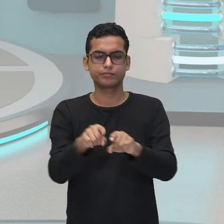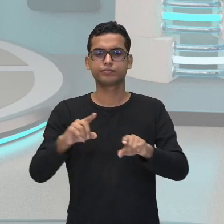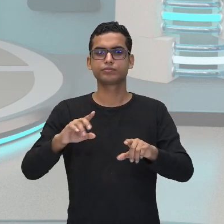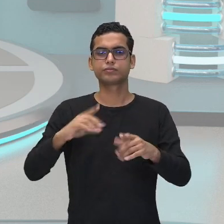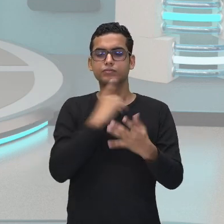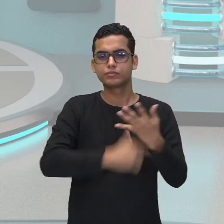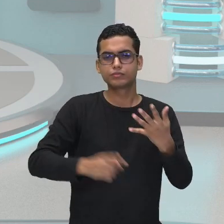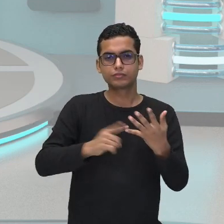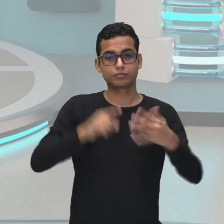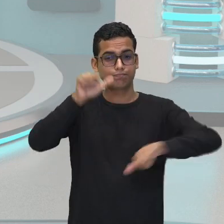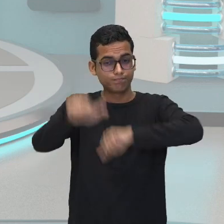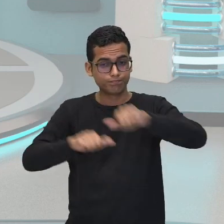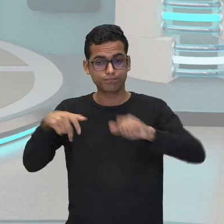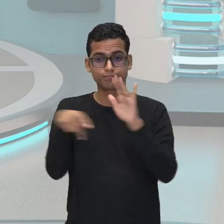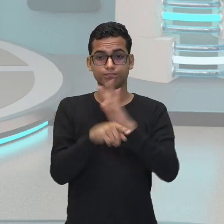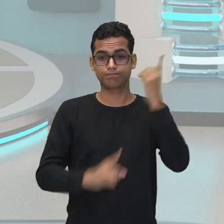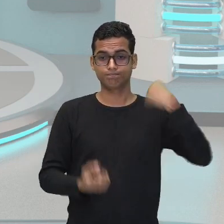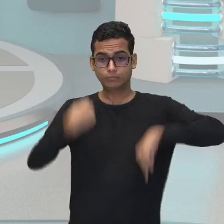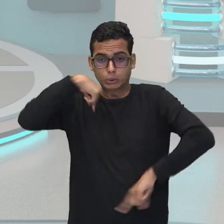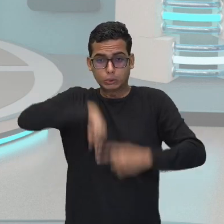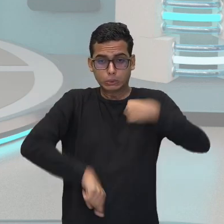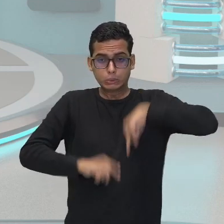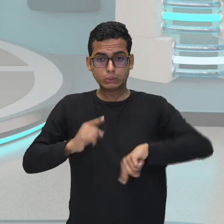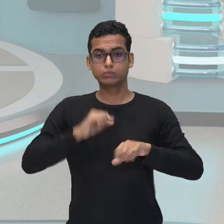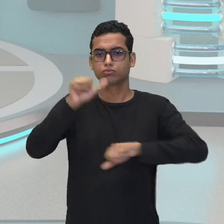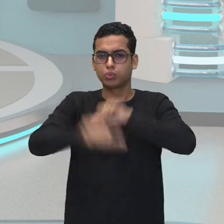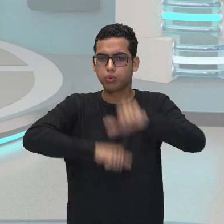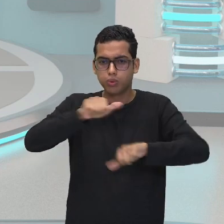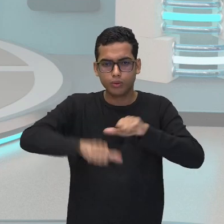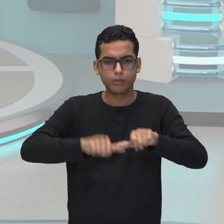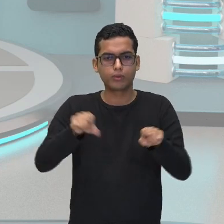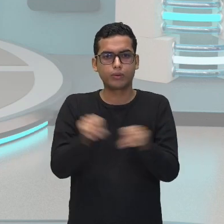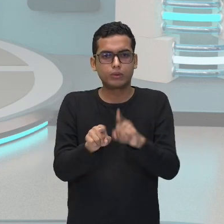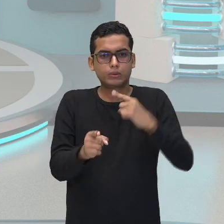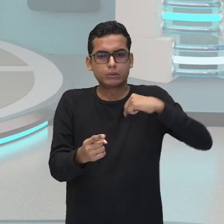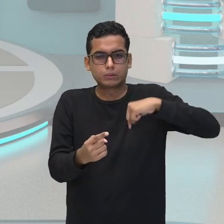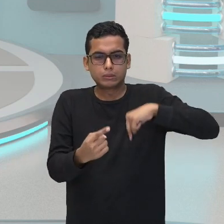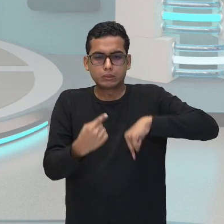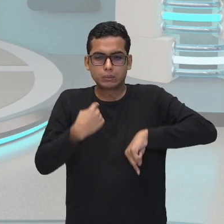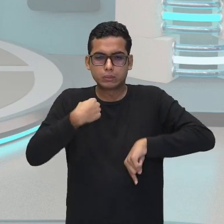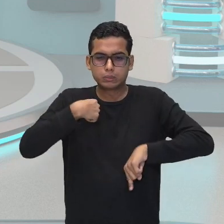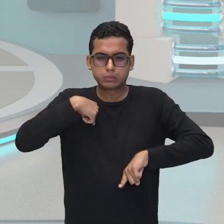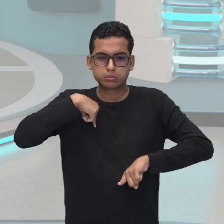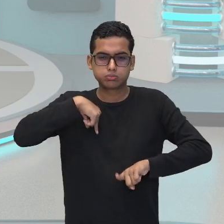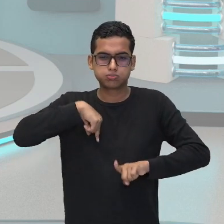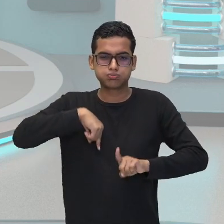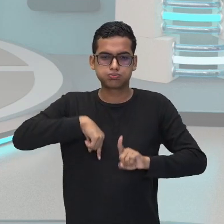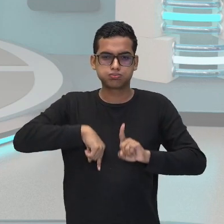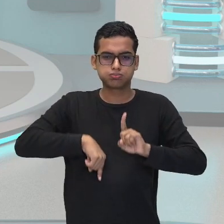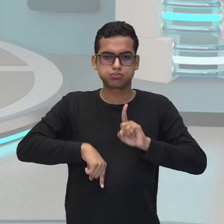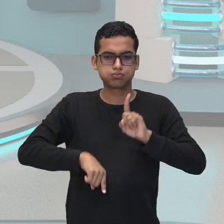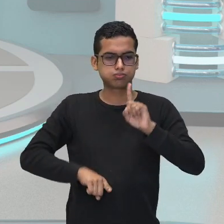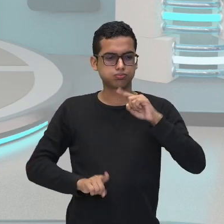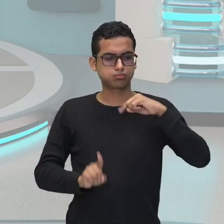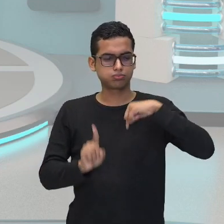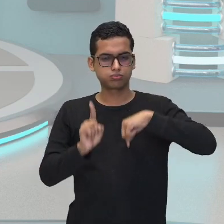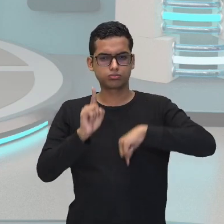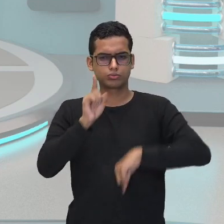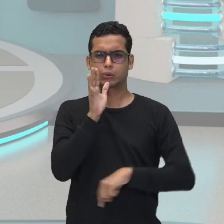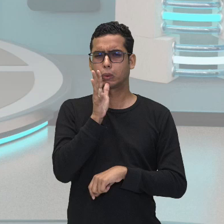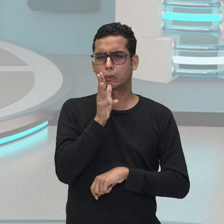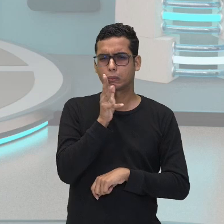mudanças ali no seu metabolismo, né? O seu metabolismo ele passa a ficar mais lento, o que acaba fazendo com que